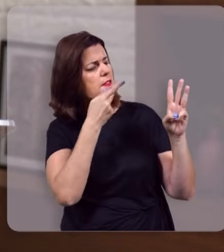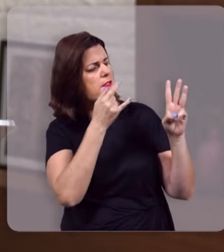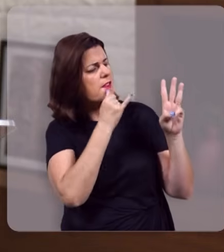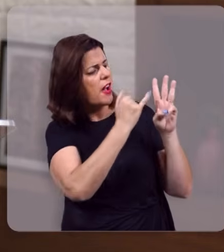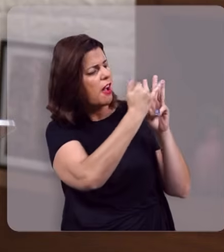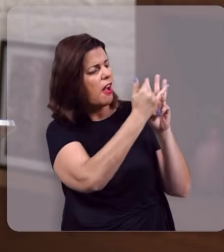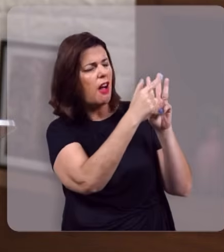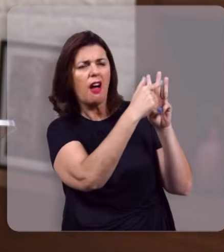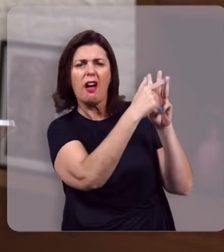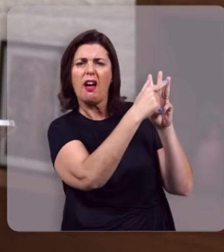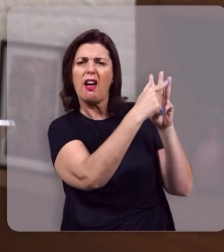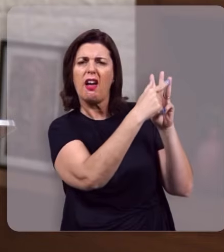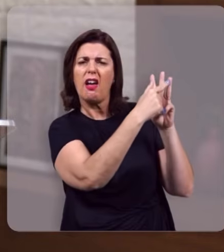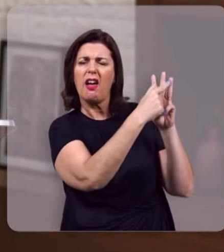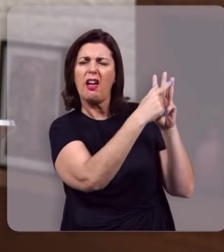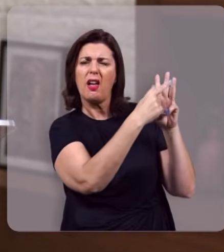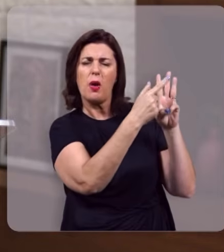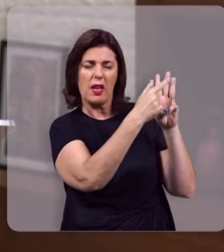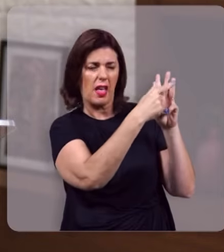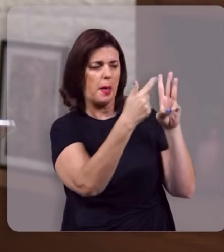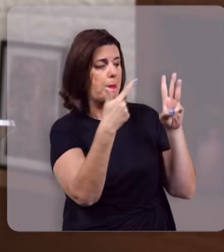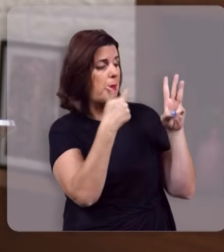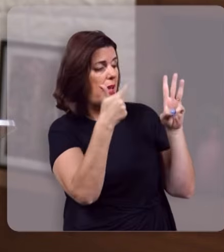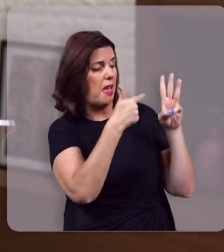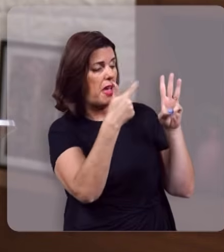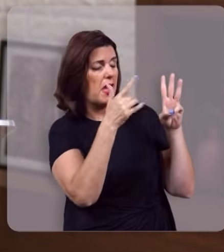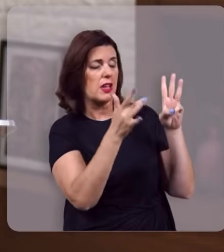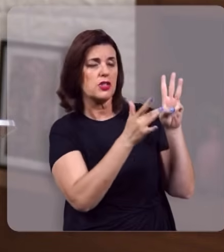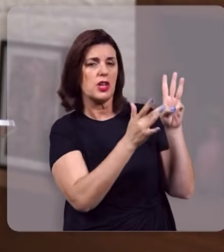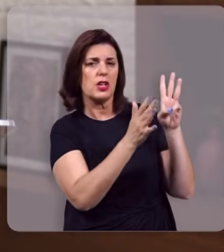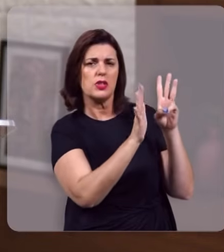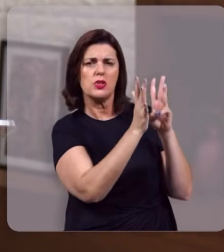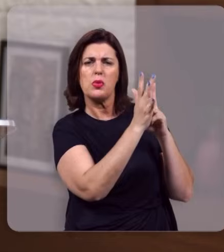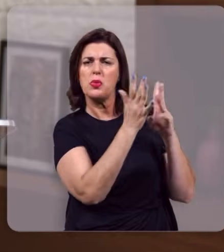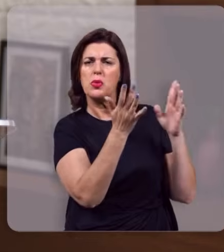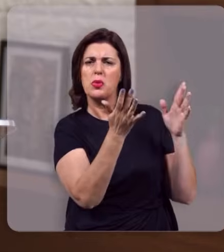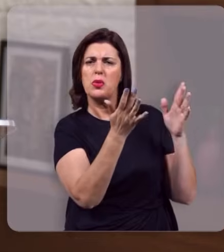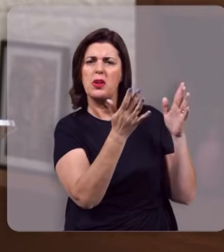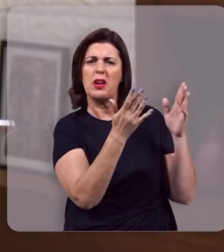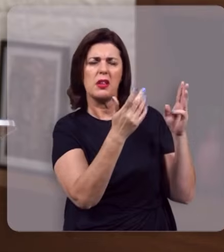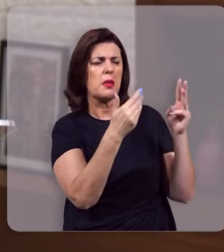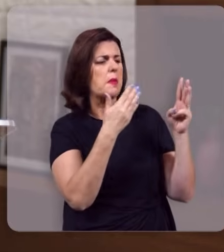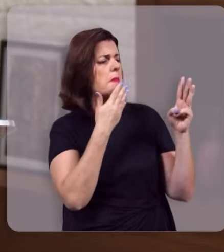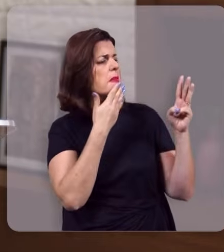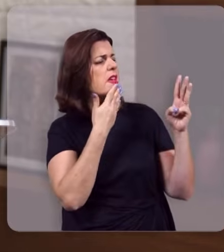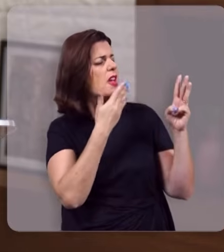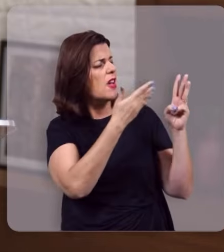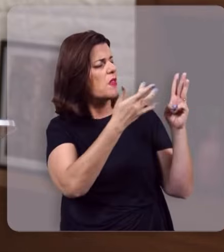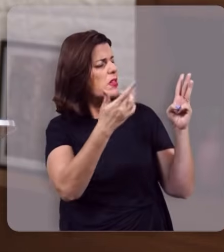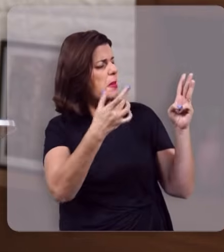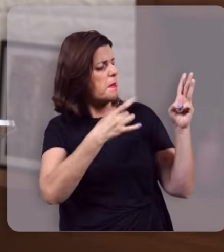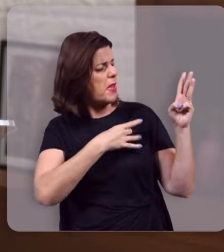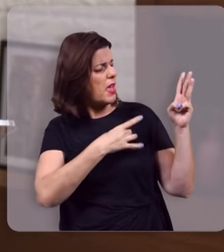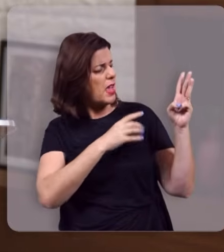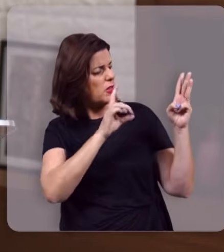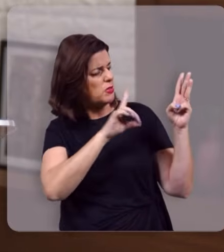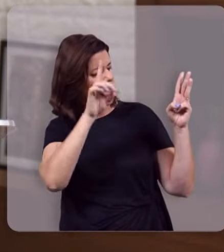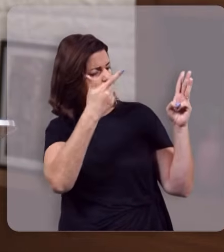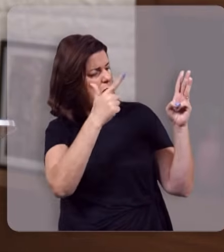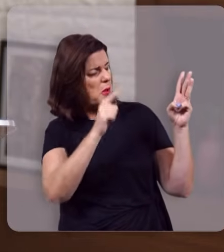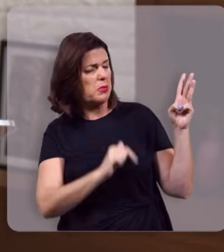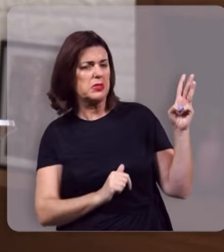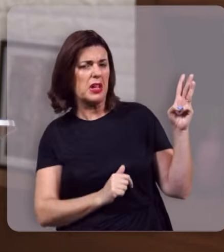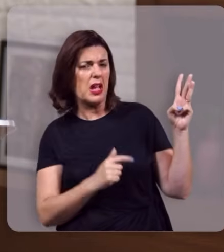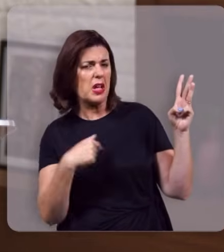esquerda, zombando de Jesus, dizendo: nem ao menos temes a Deus, estando nós em